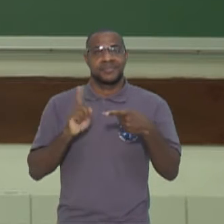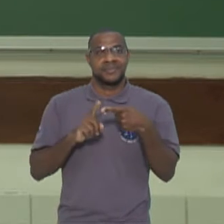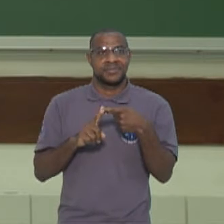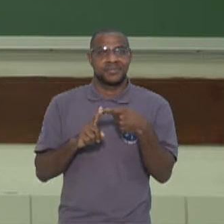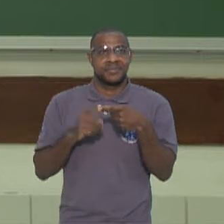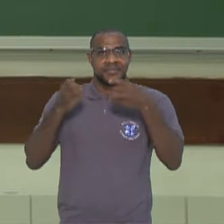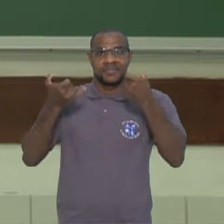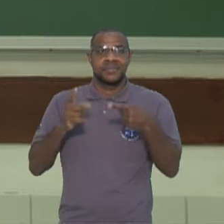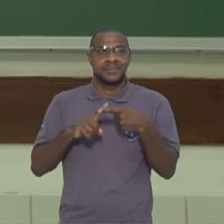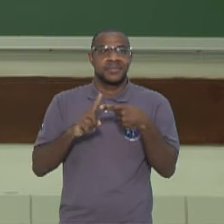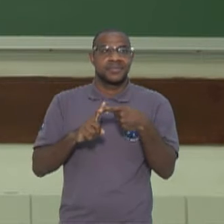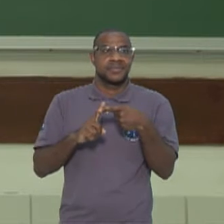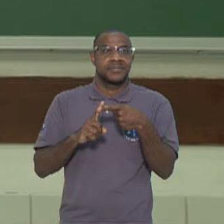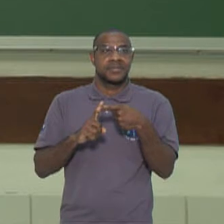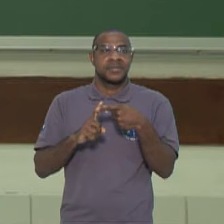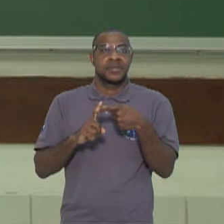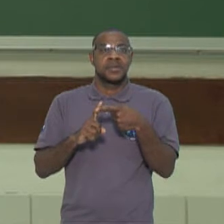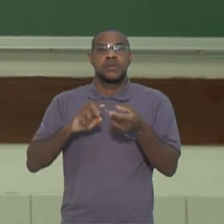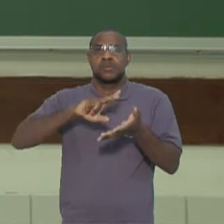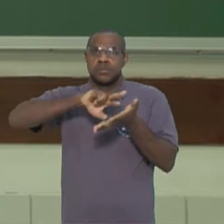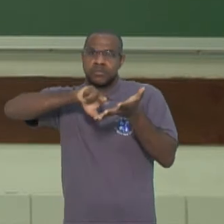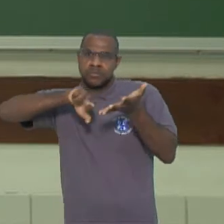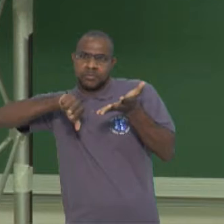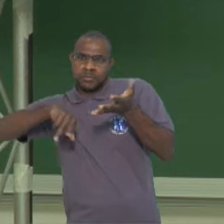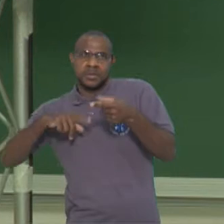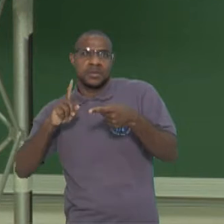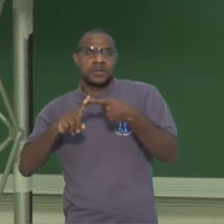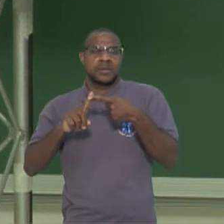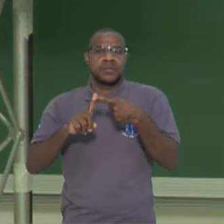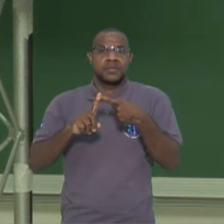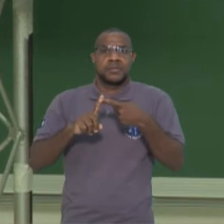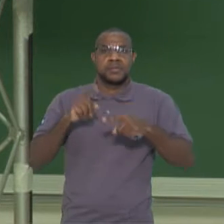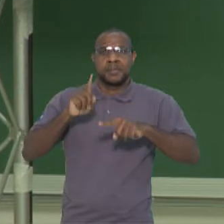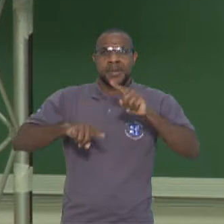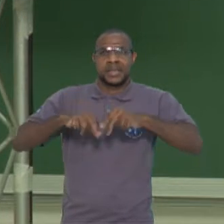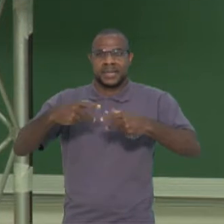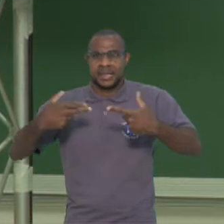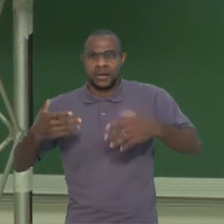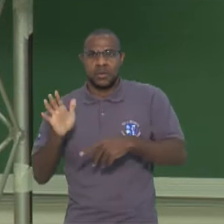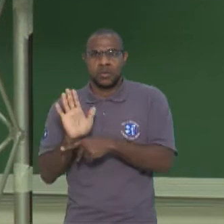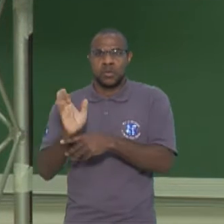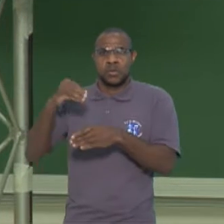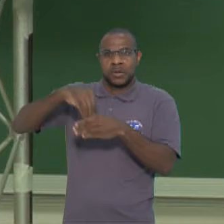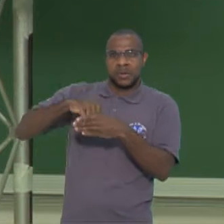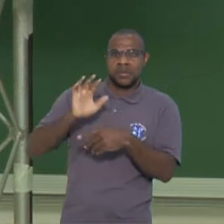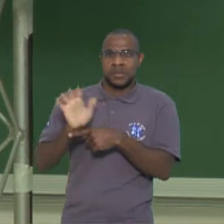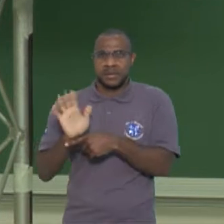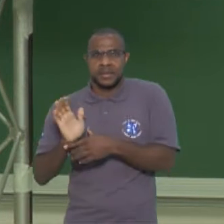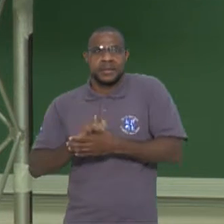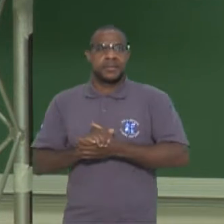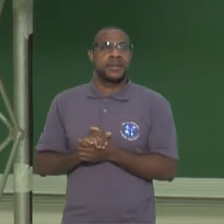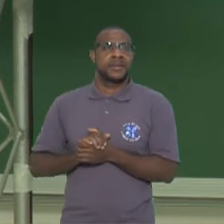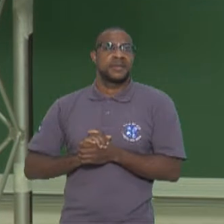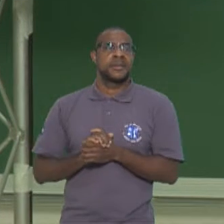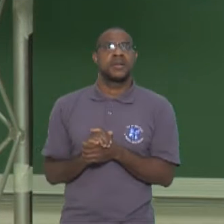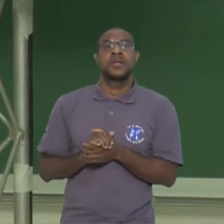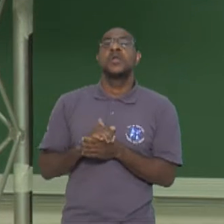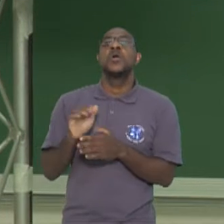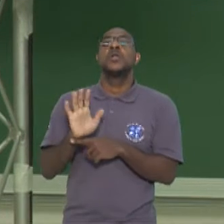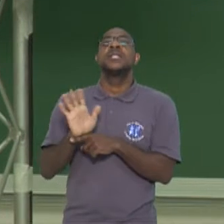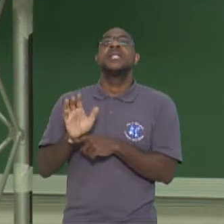A gente falou sobre os recursos do cinema. A gente falou sobre o cinema mudo, né? Como ele